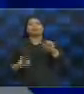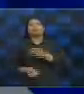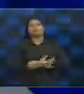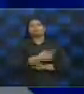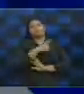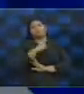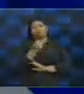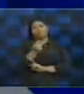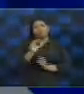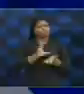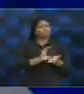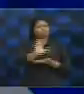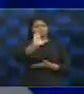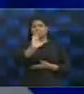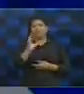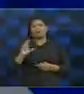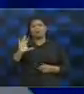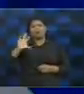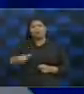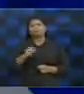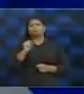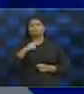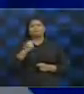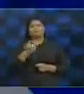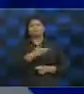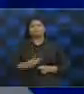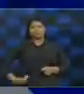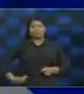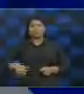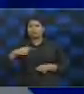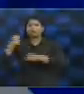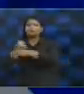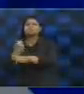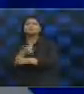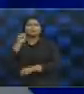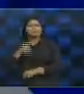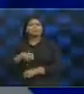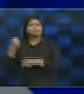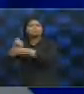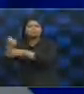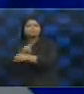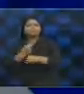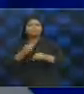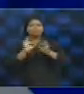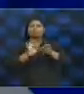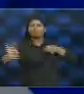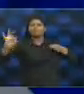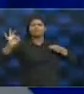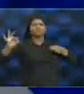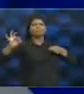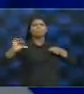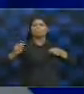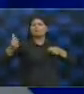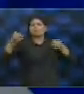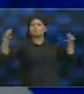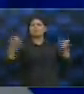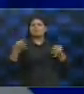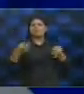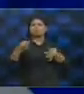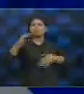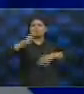quilômetros de drenagem profunda e superficial. E 200 quilômetros de recapeamento do melhor nível deste